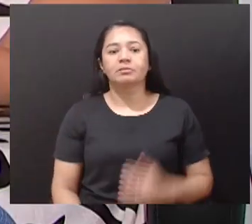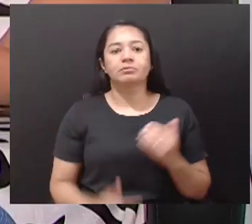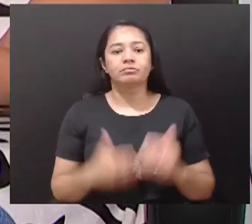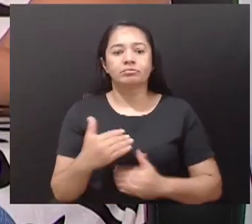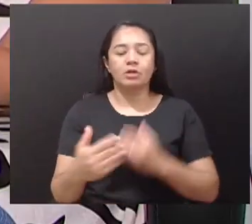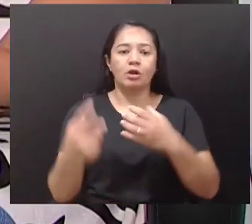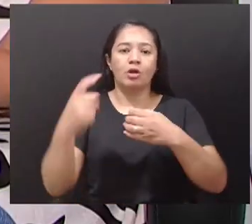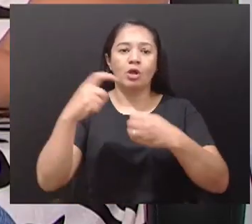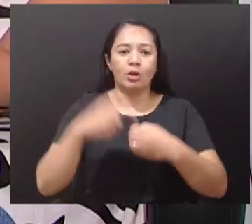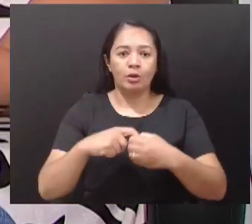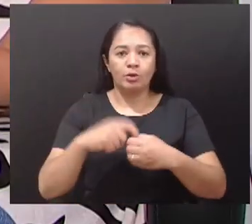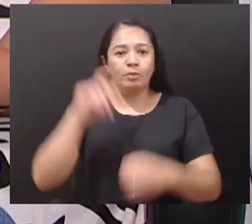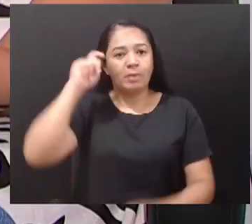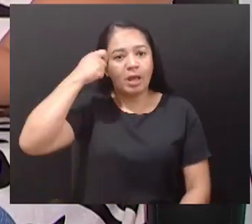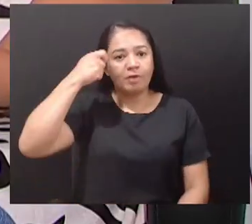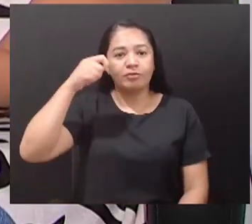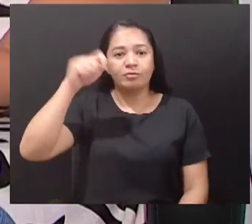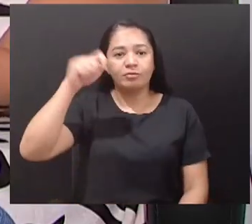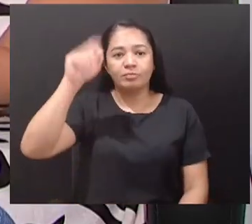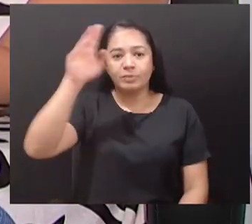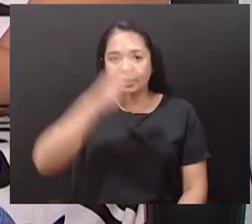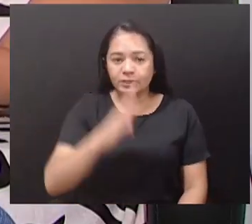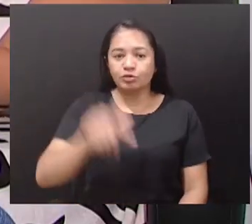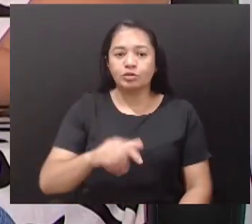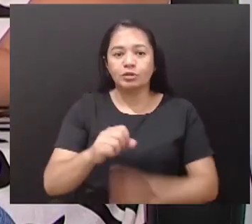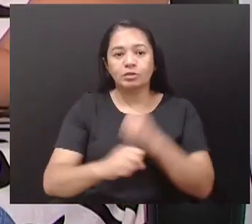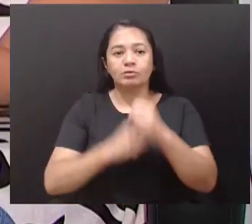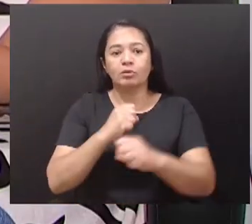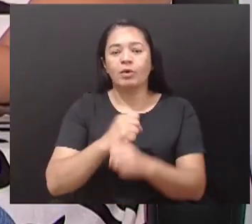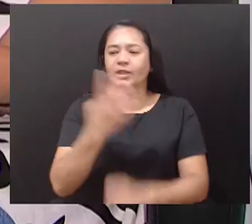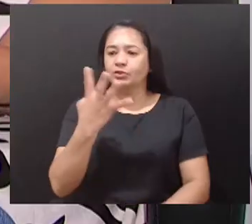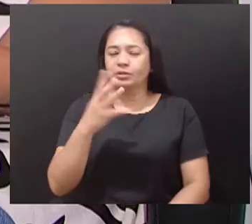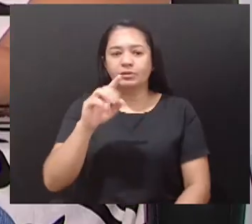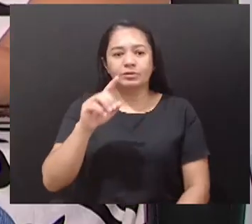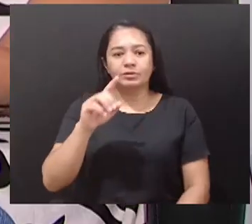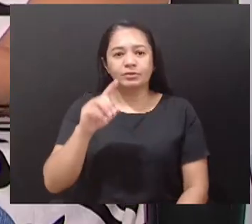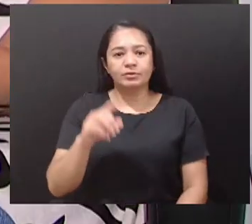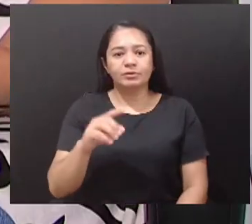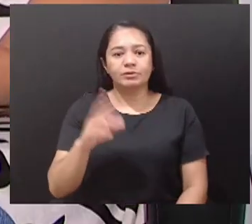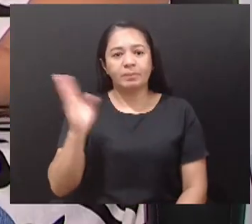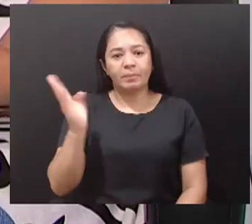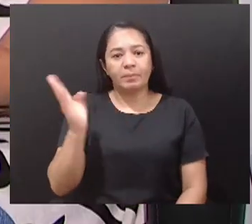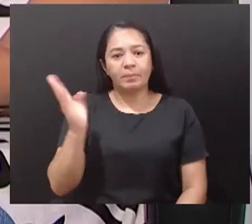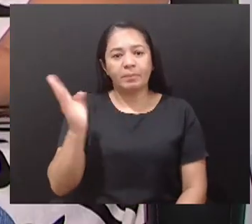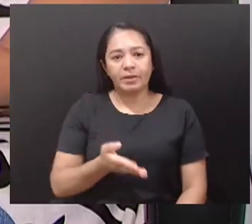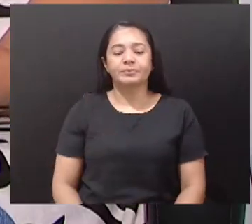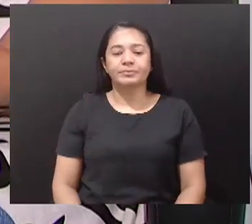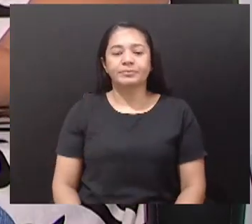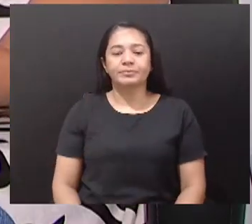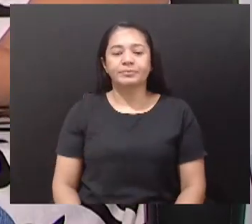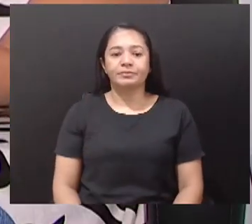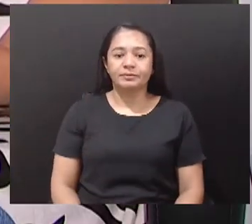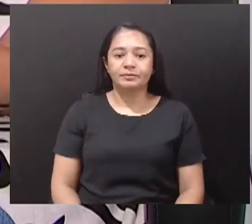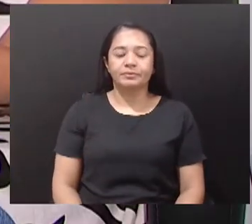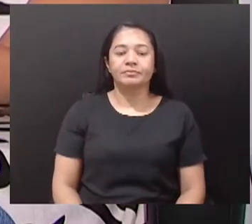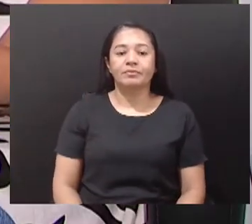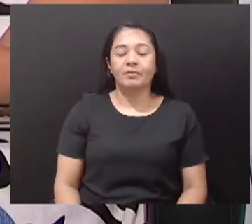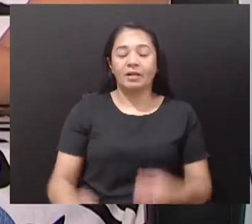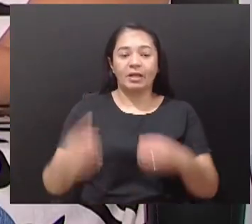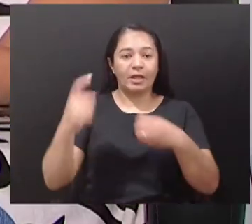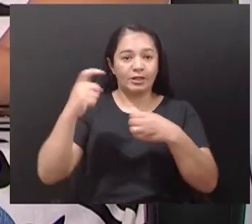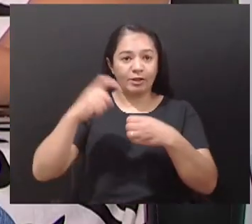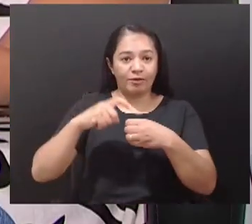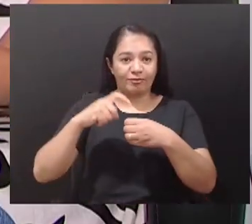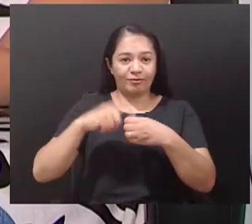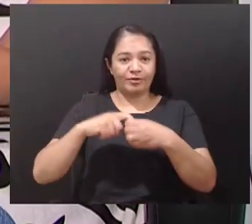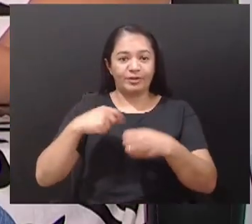Afro Brasil de novo, fiquei mais 4 anos e meio. Então minha história difunde muito ali. Né? E nessa volta eu fiquei muito